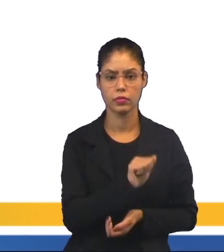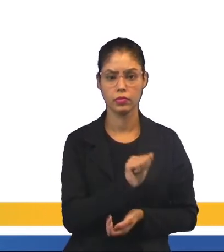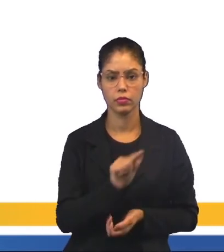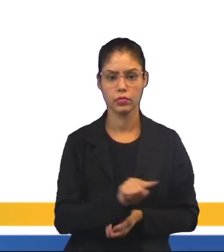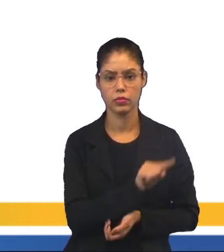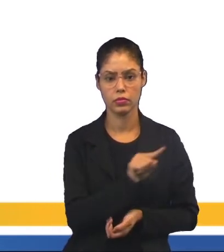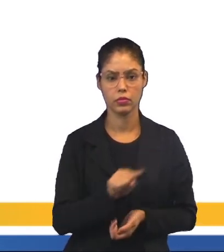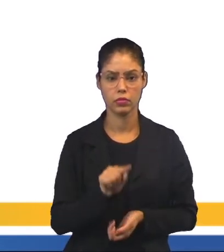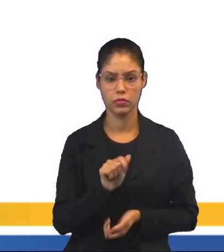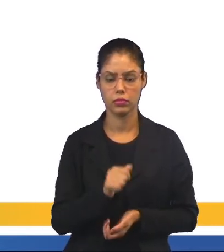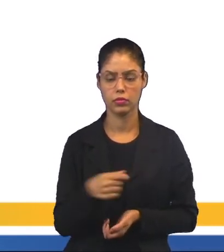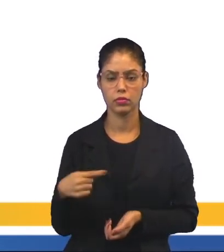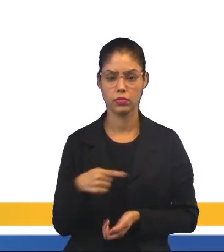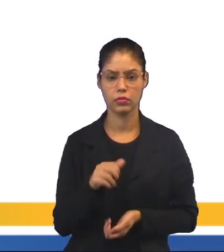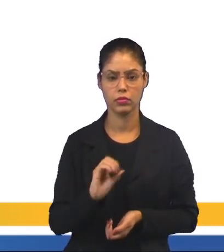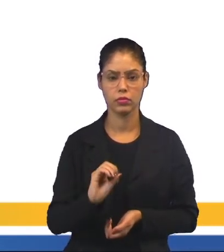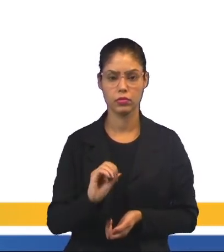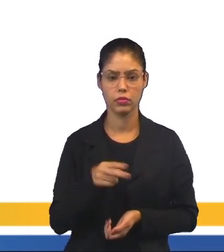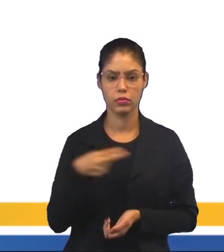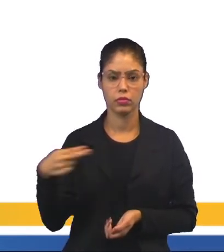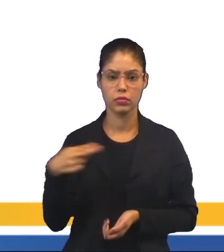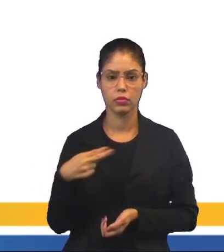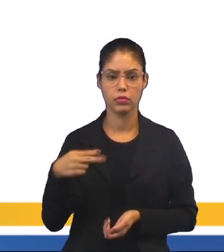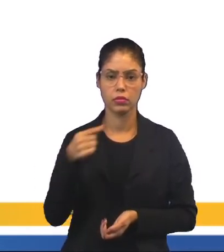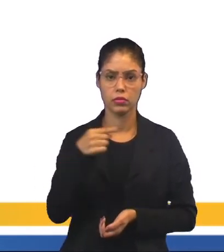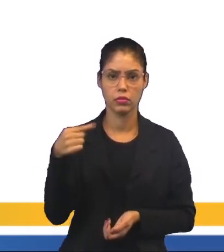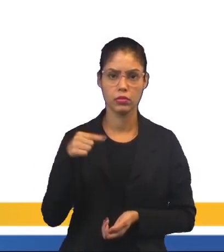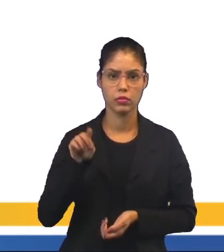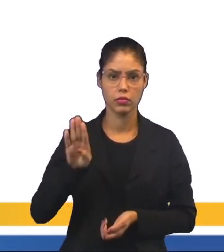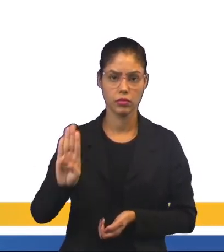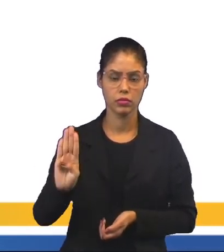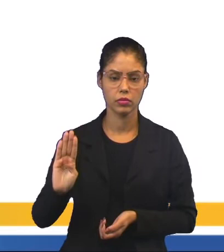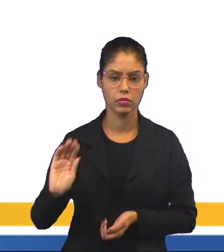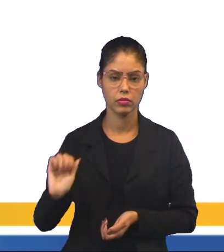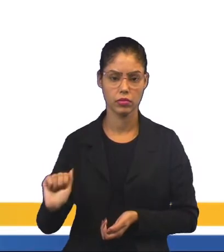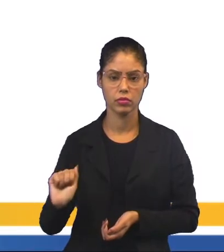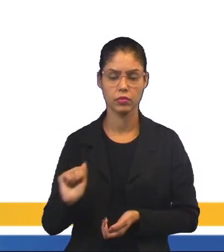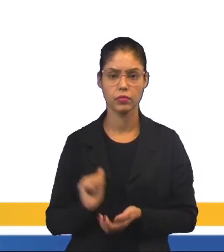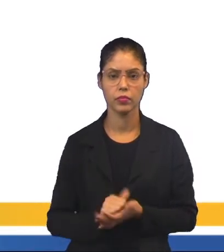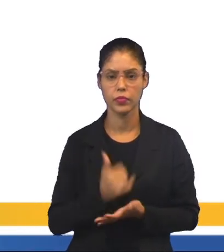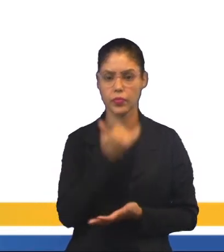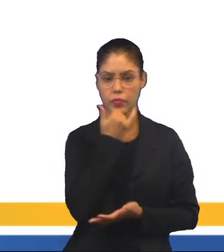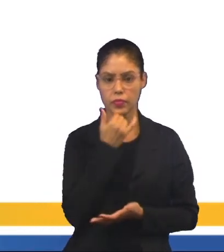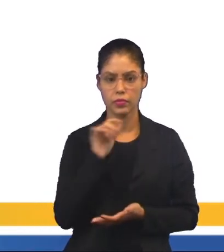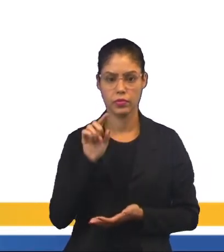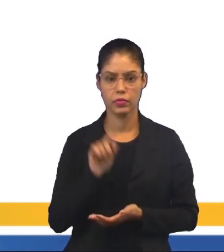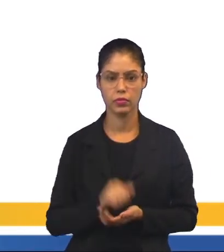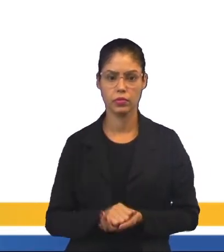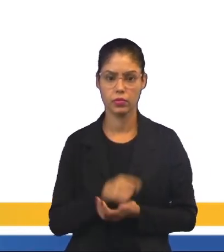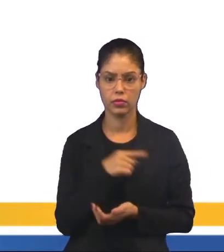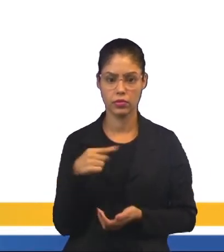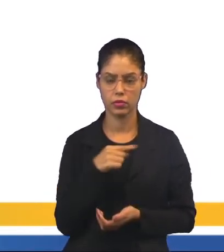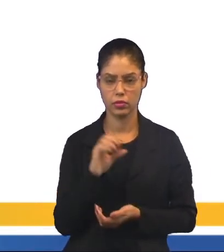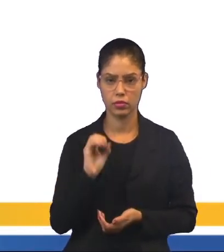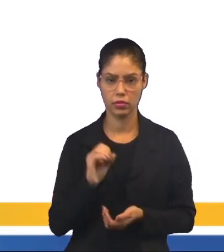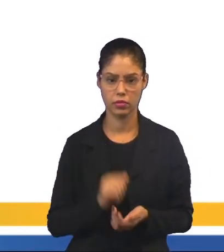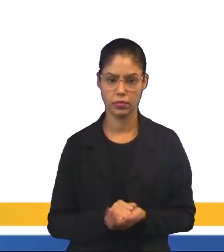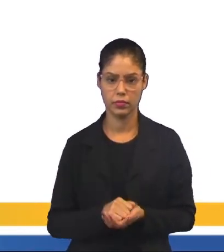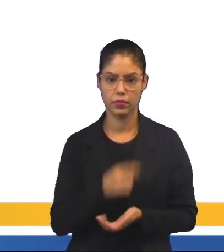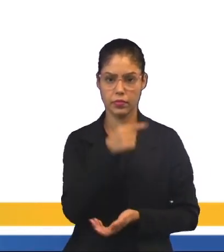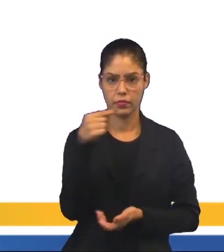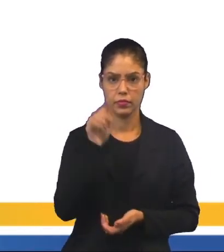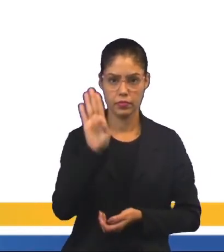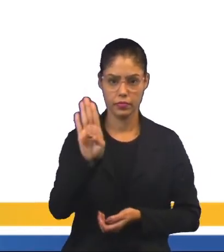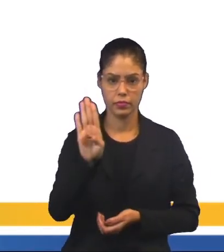sobre A menos 0. Tá? Ou seja, desculpa, não é A, é A menos 0. que é igual